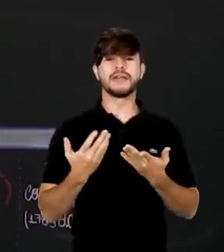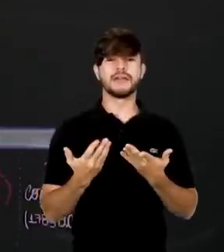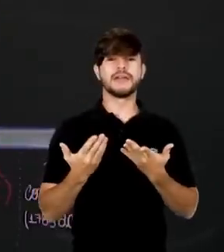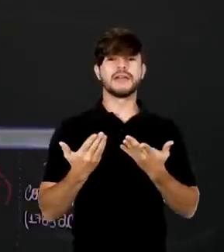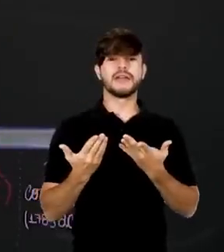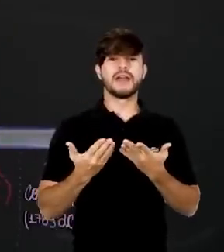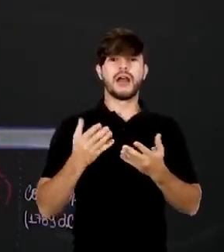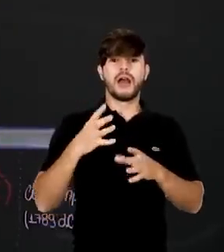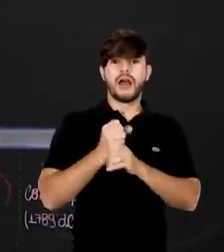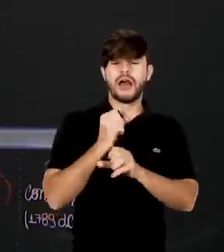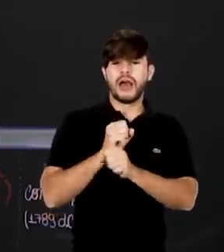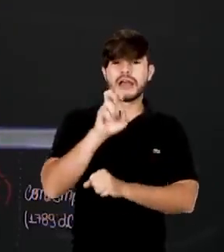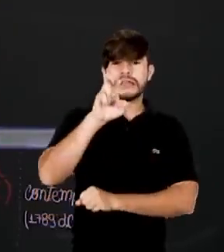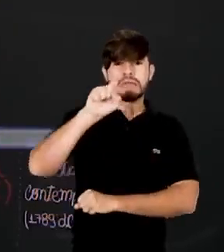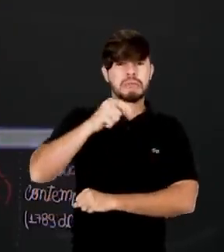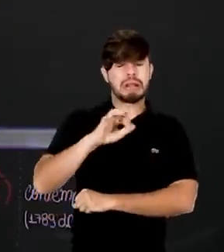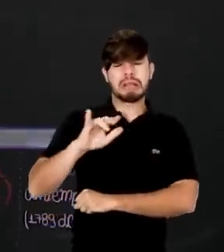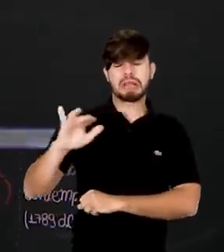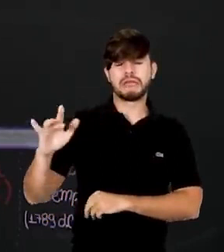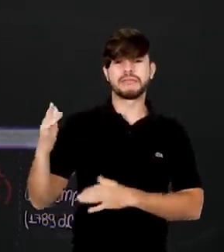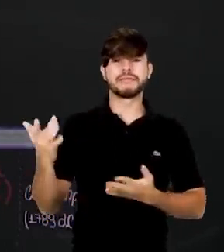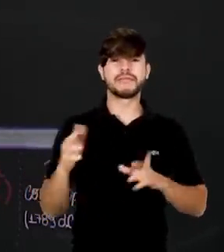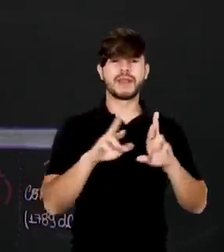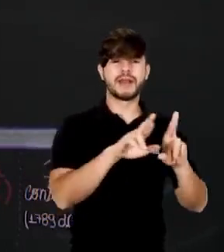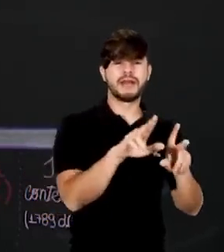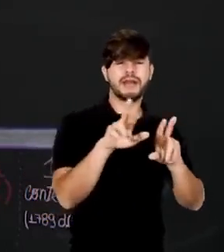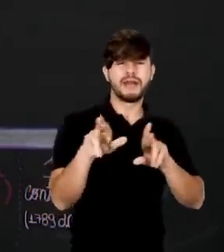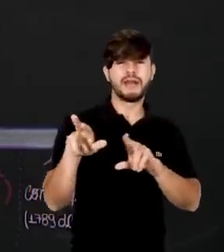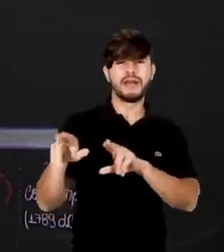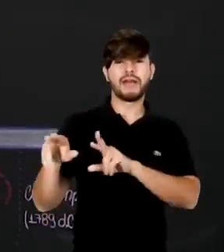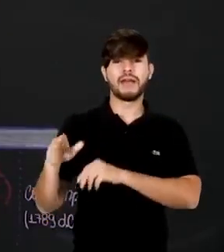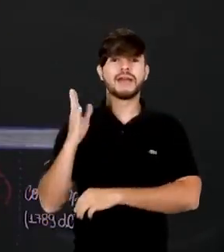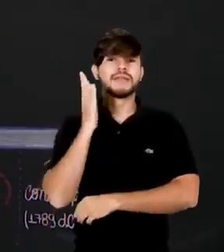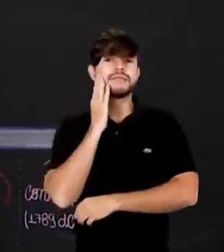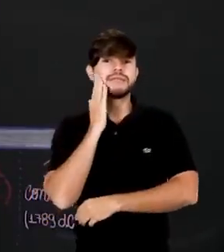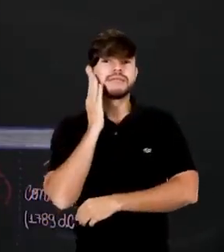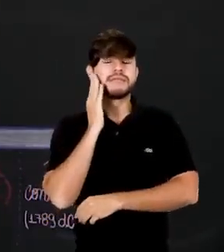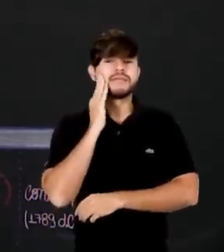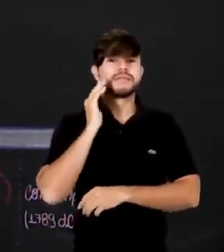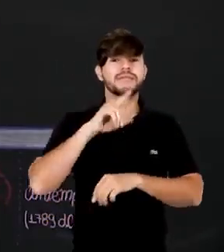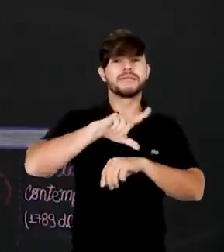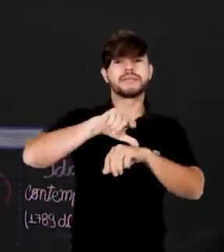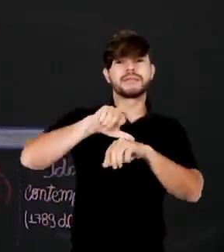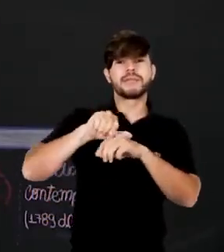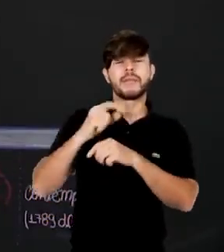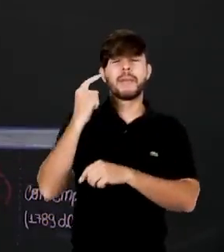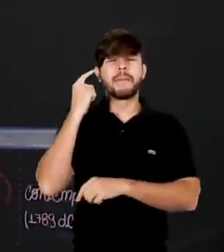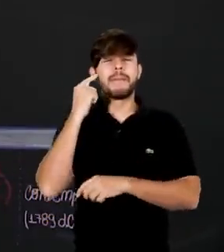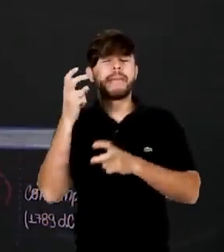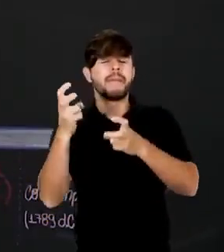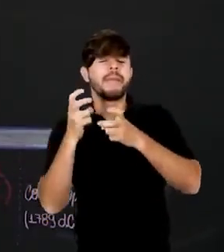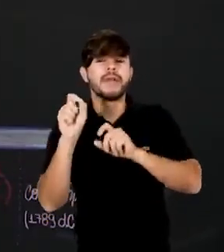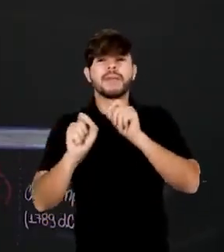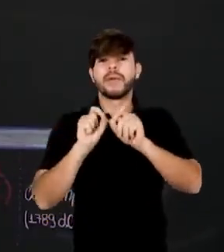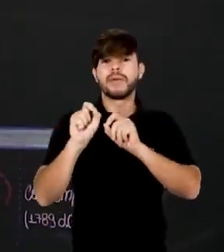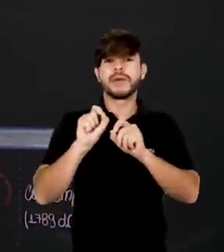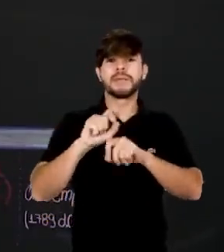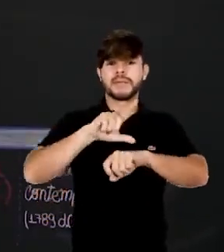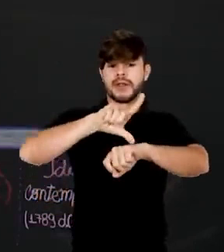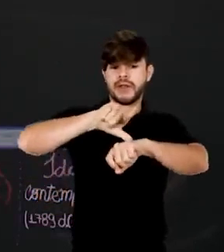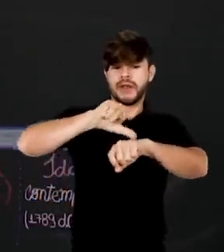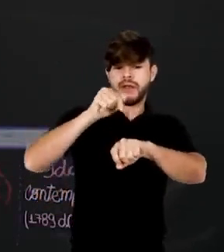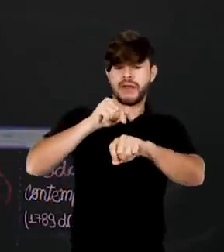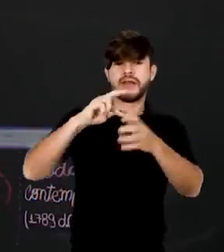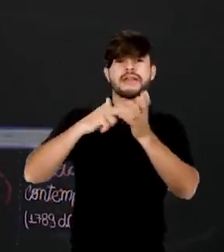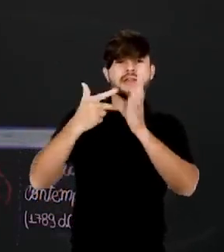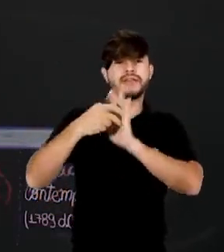ano 5.000 e pouco. Pois é, essas diferentes maneiras de entender o tempo nos fazem perceber que até o tempo é